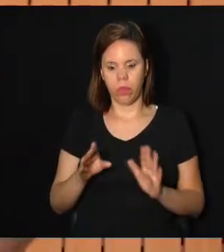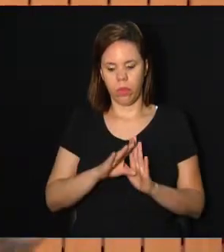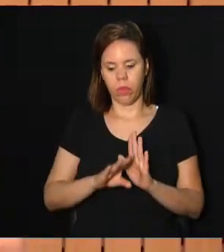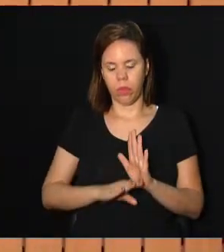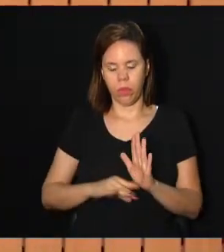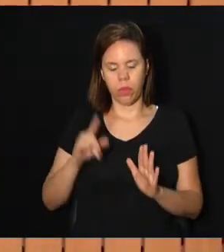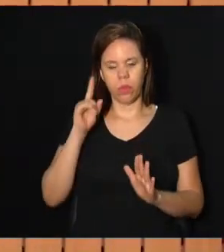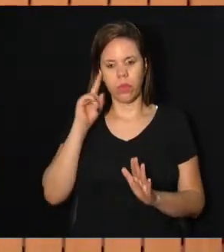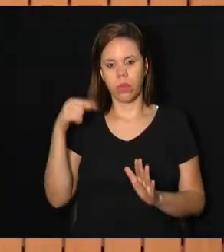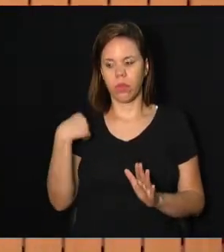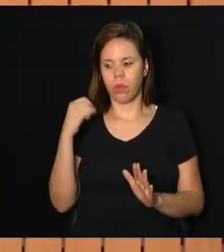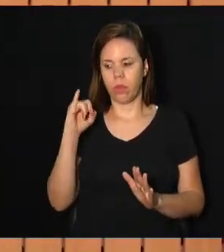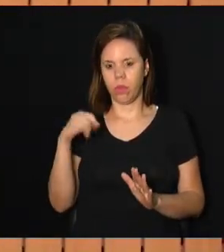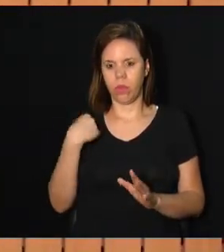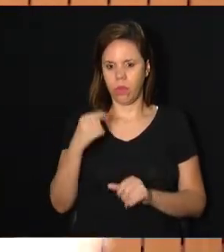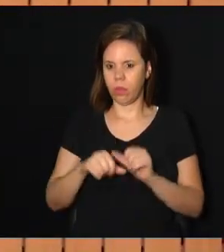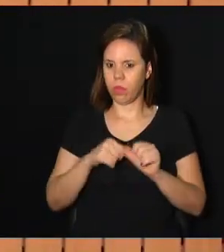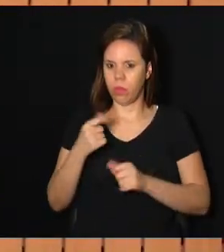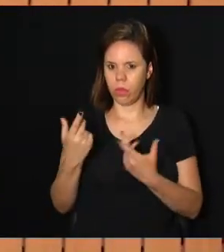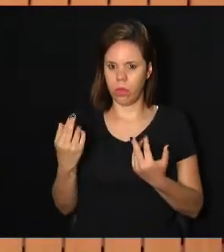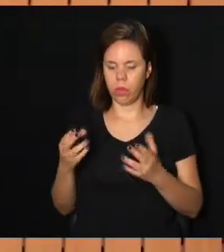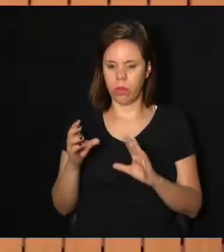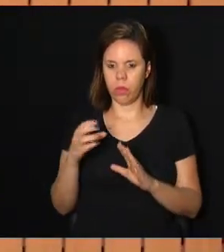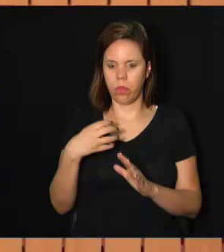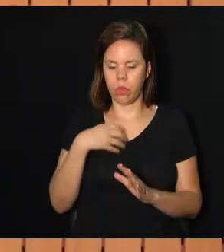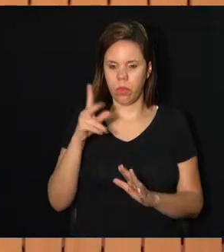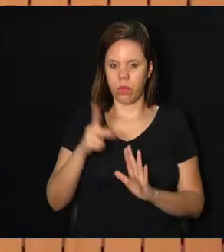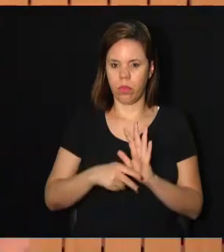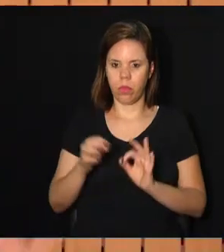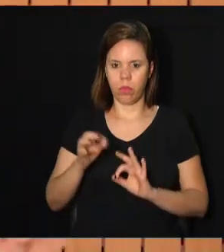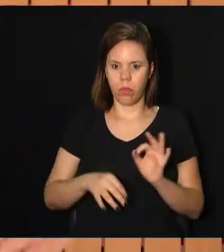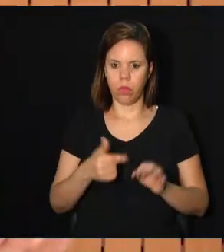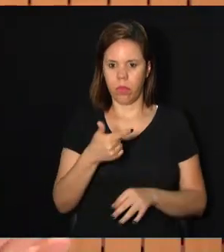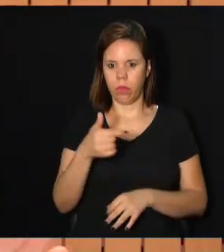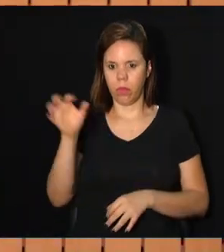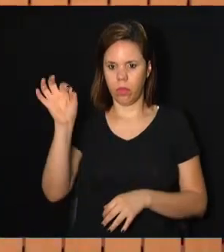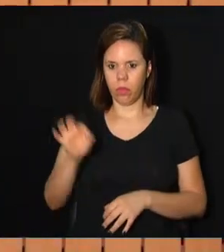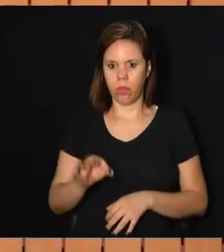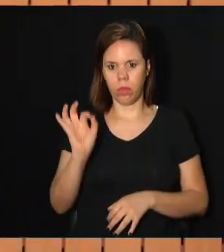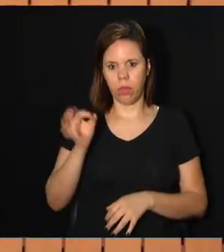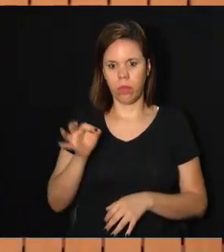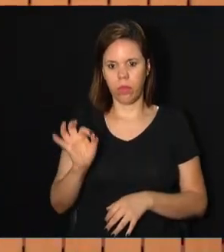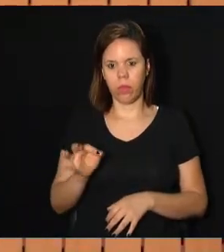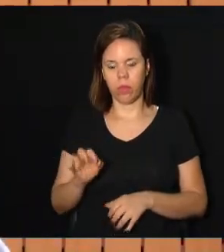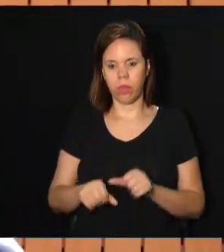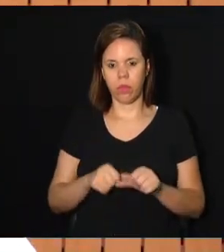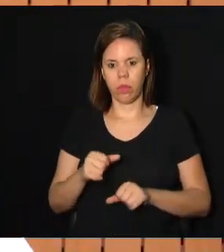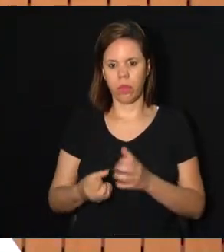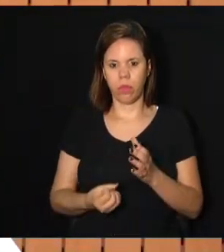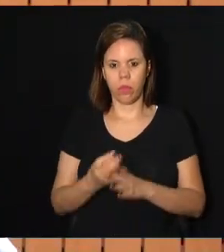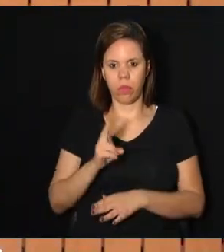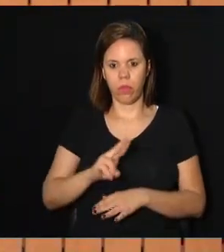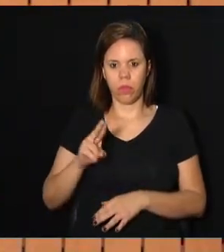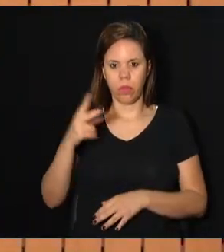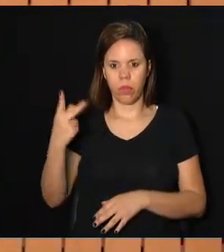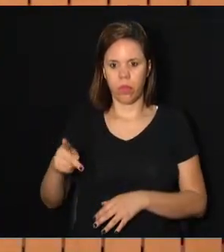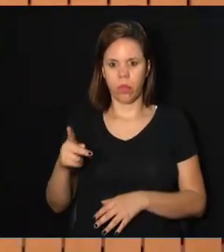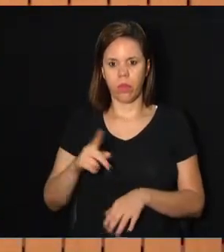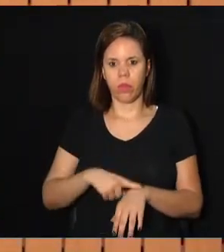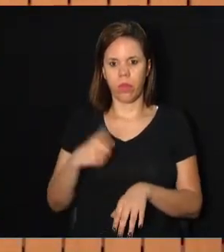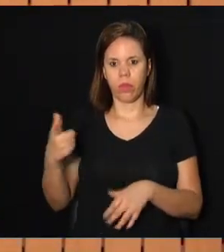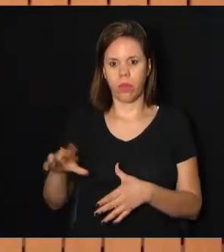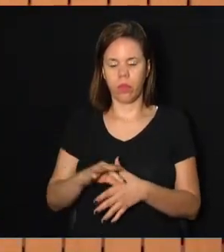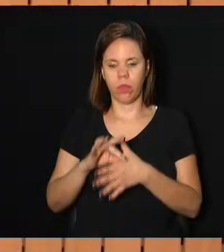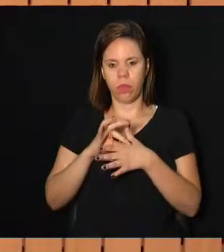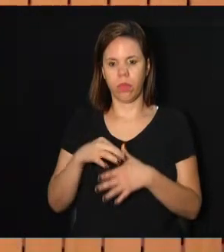se nós não mudarmos do jeito que está esse projeto, 100% de certeza que a ordem do dia vai ser utilizada para os tempos de